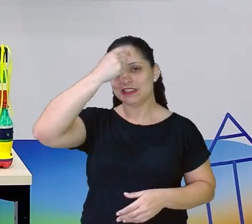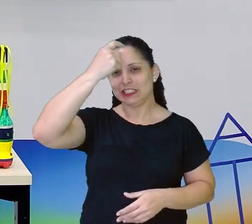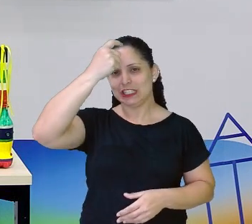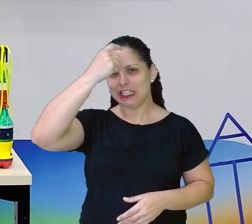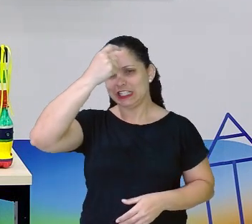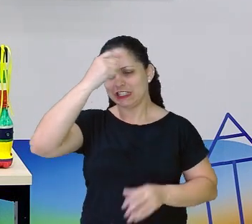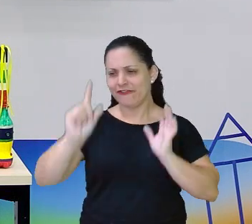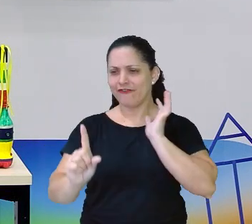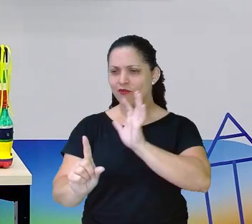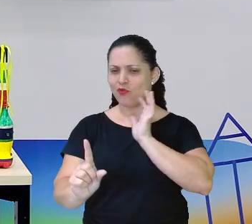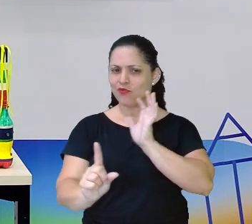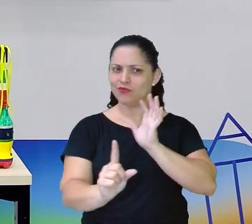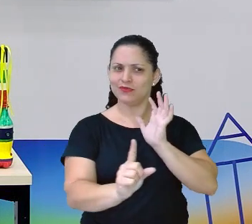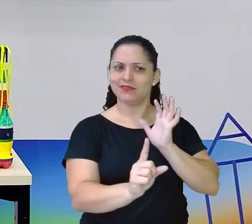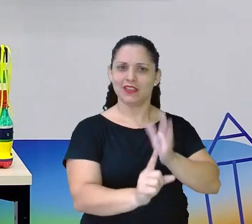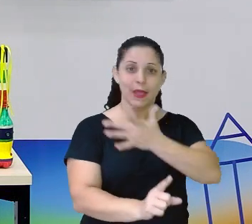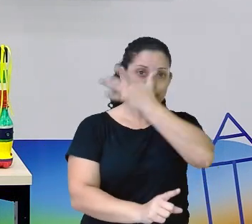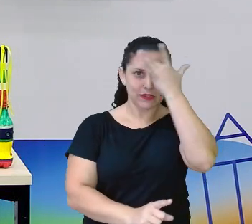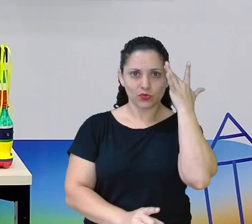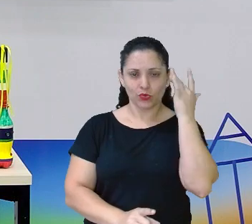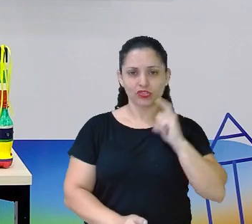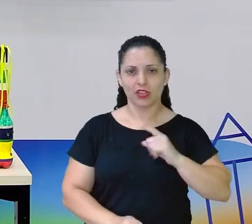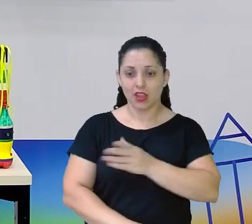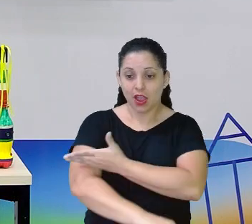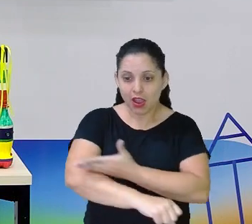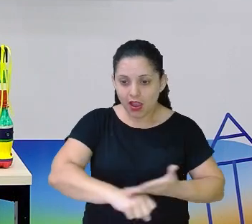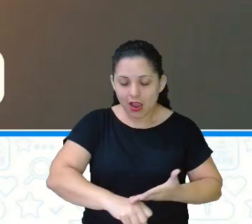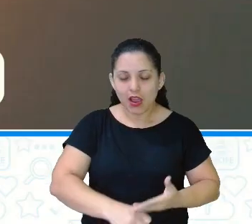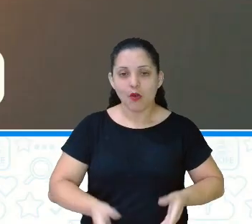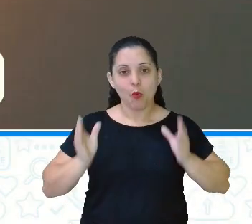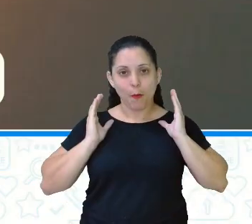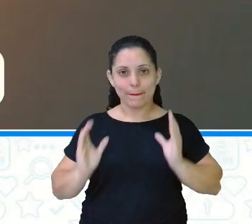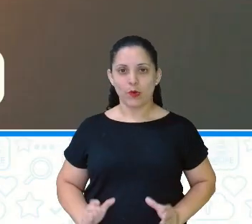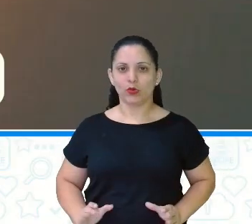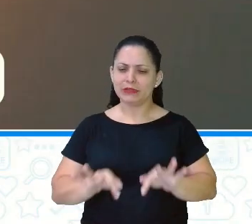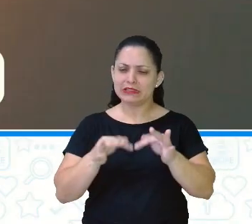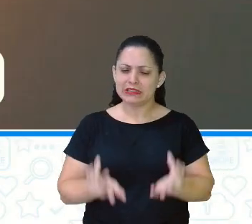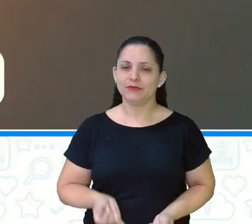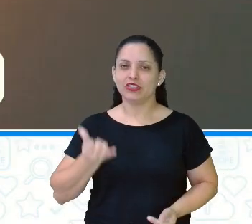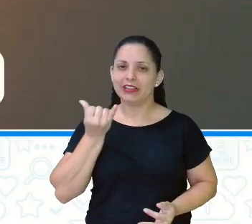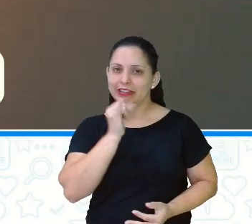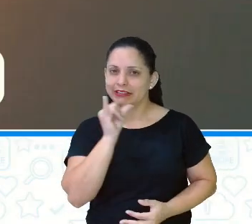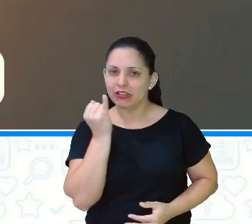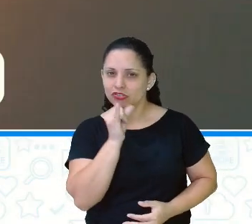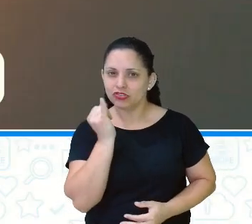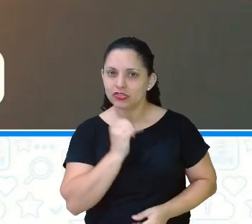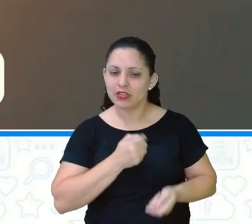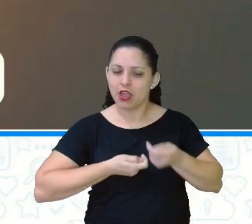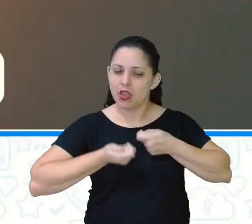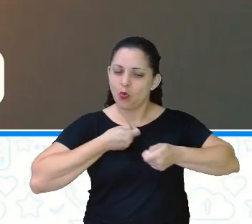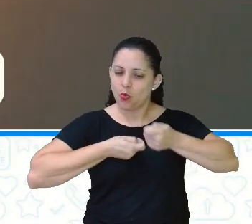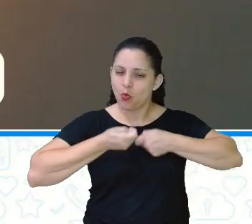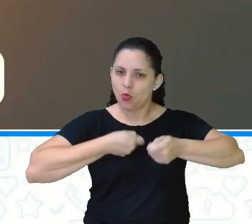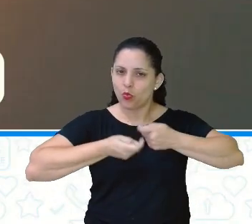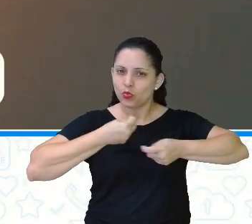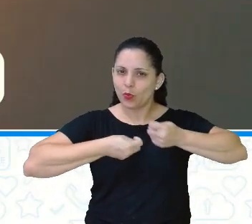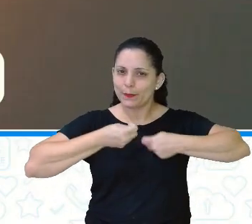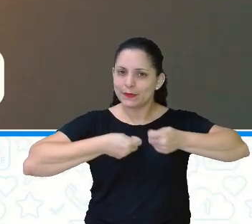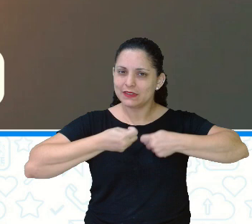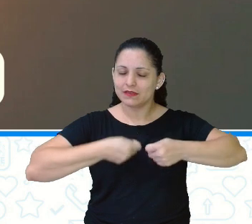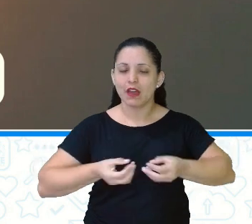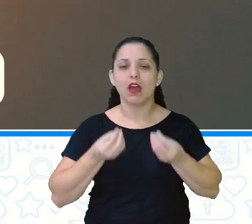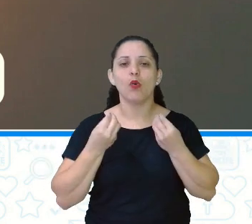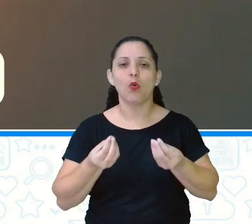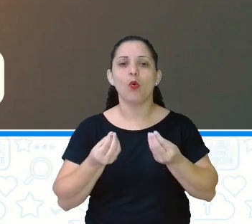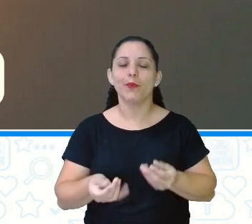estão aí ao teu redor. Atitudes simples do dia, como economizar energia, a gente já está ajudando. E economizar energia